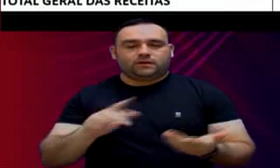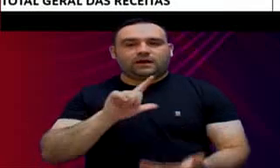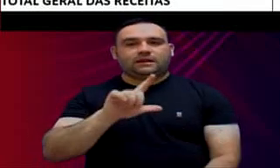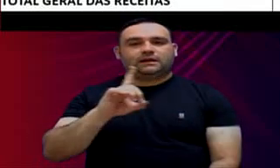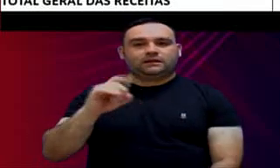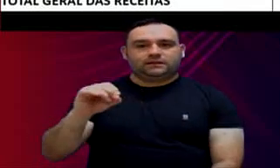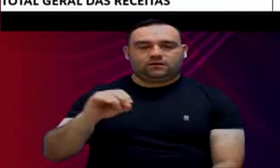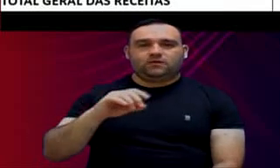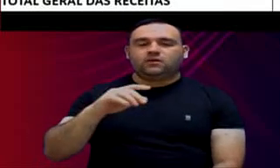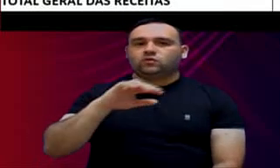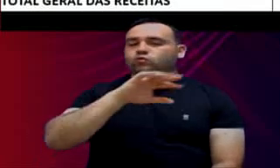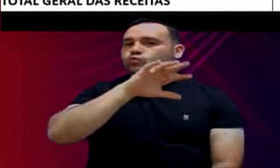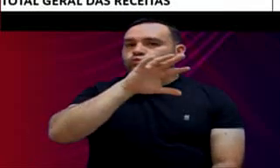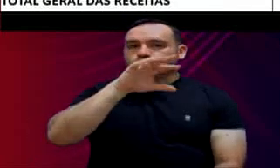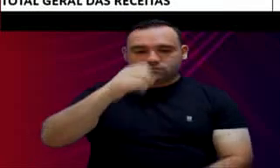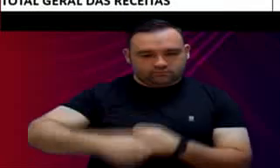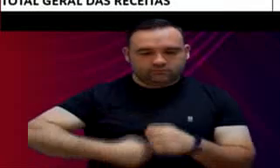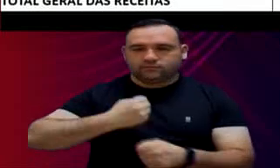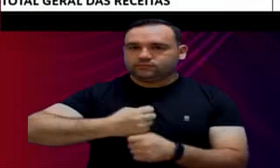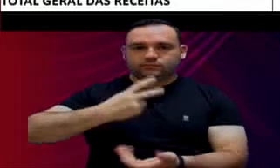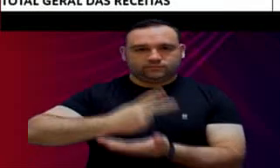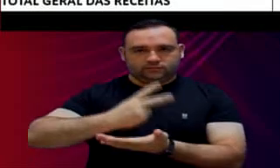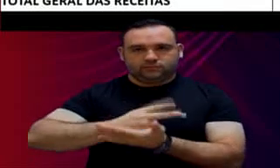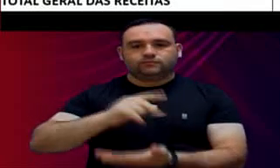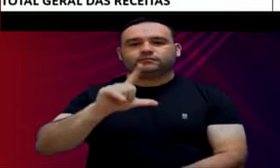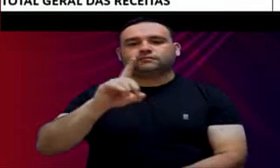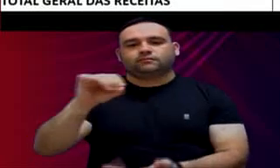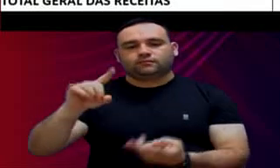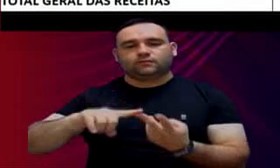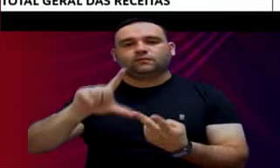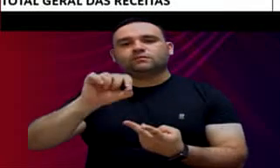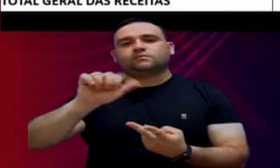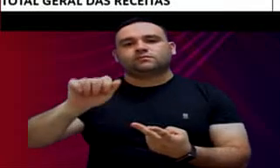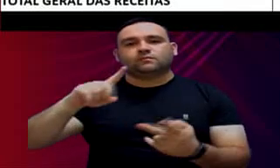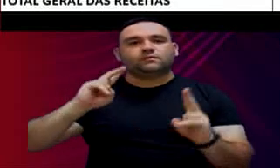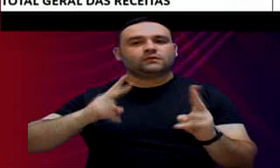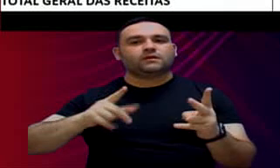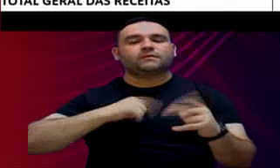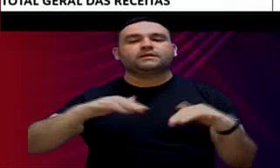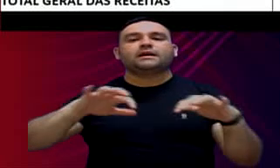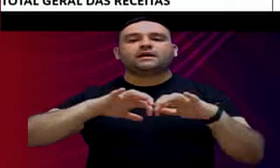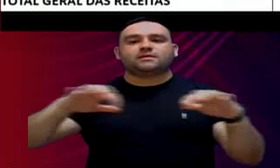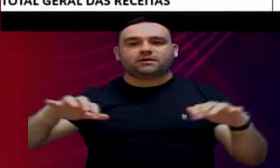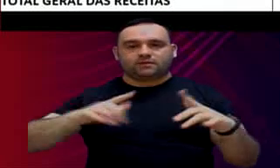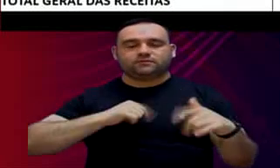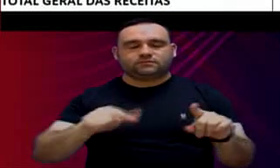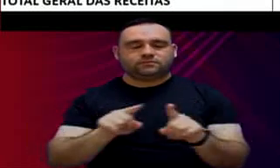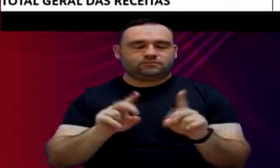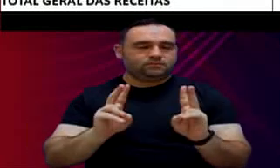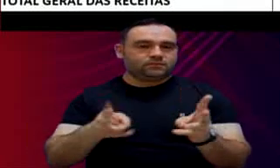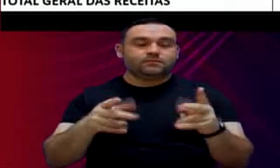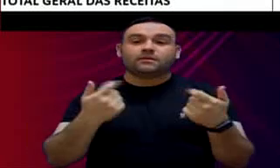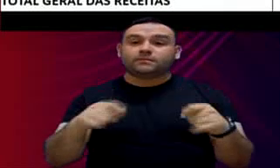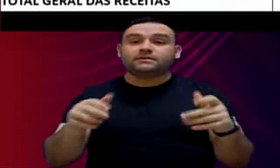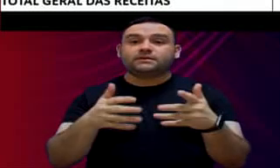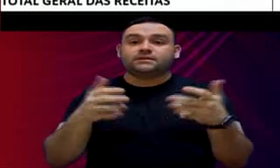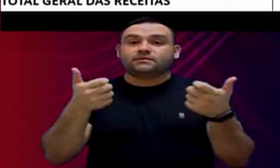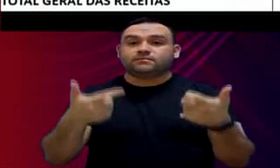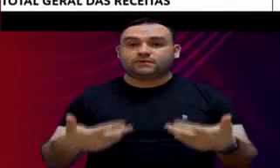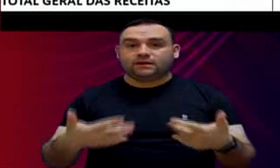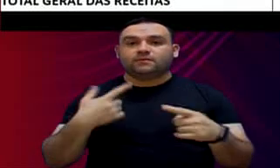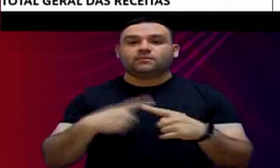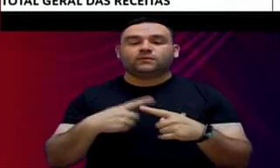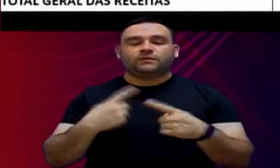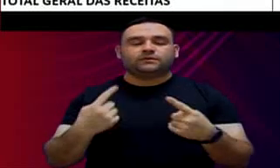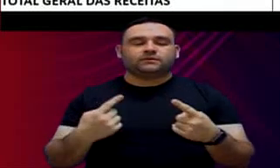LDO né todo todo ano tanto tanto na LDO na lua a gente sempre tem aquela aquela tem que fazer esse esclarecimento